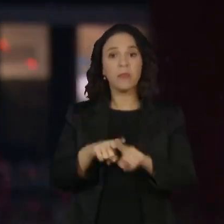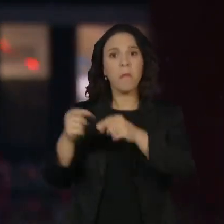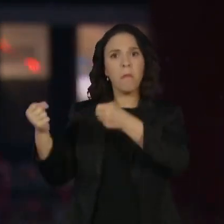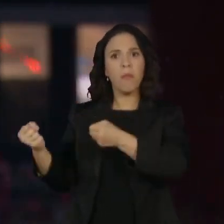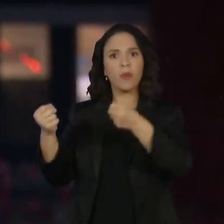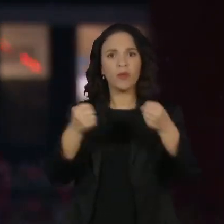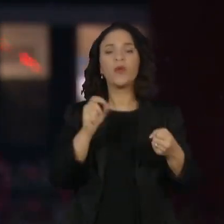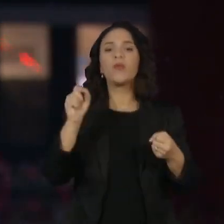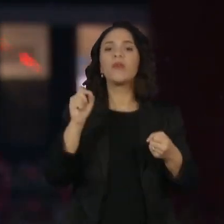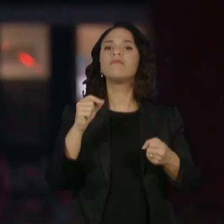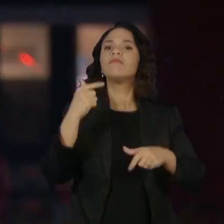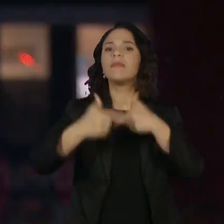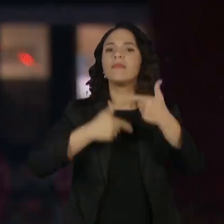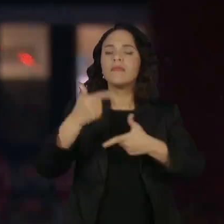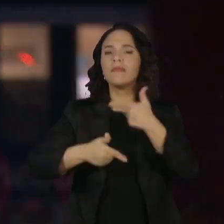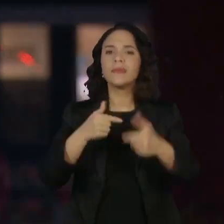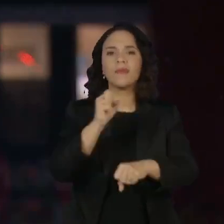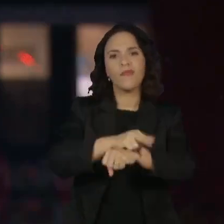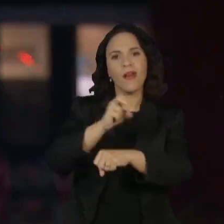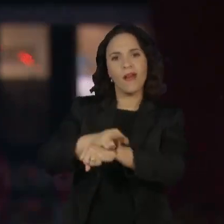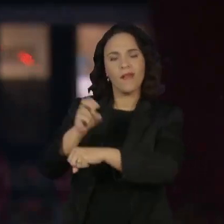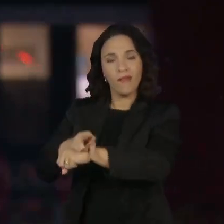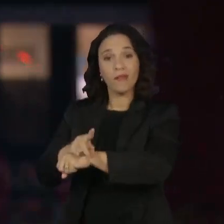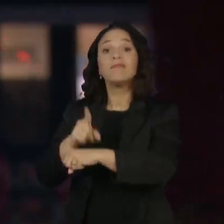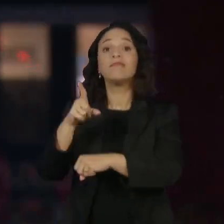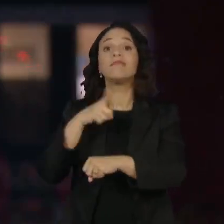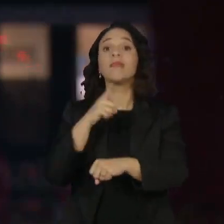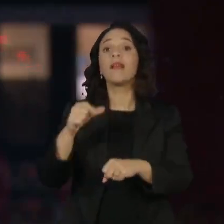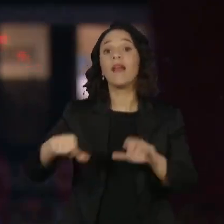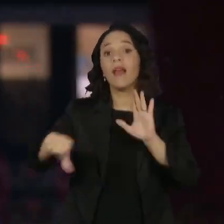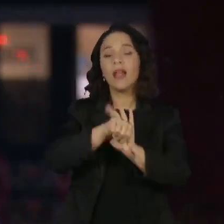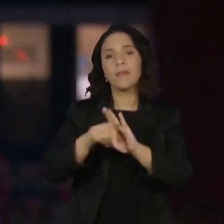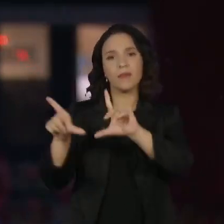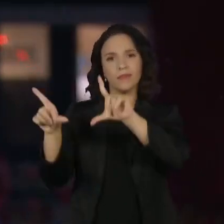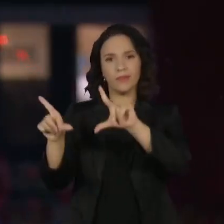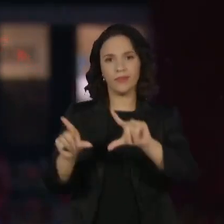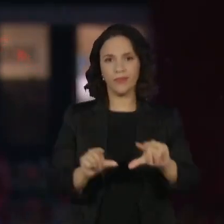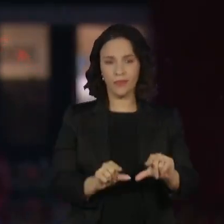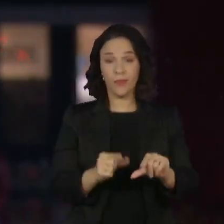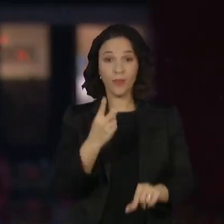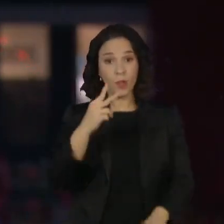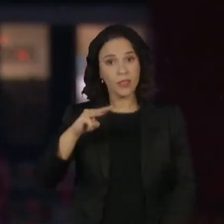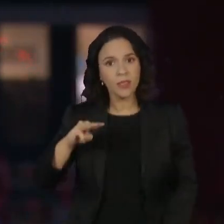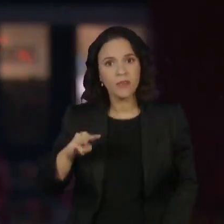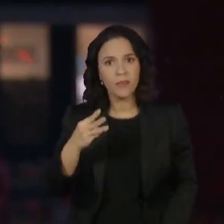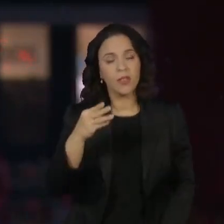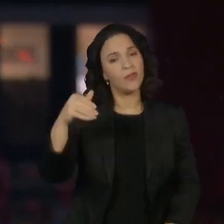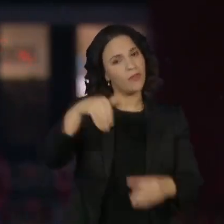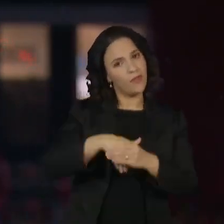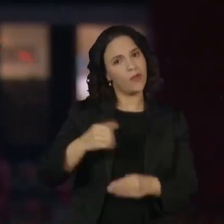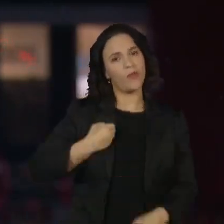acontecer oferta de emprego diminui a criminalidade Conte com esses 2 milhões de empregos votando no 28